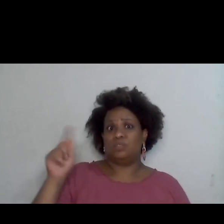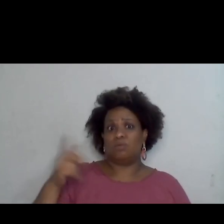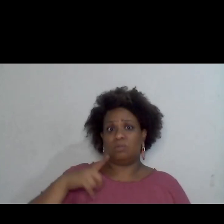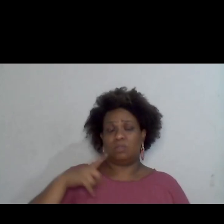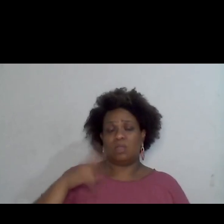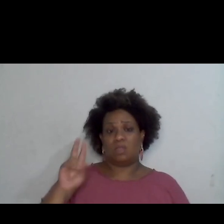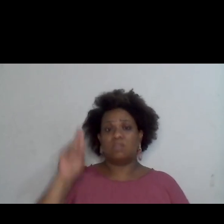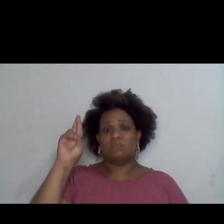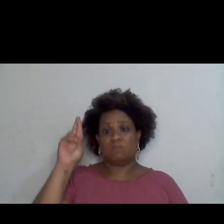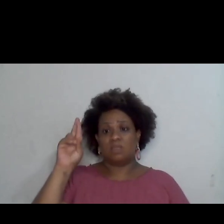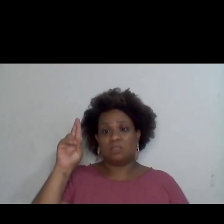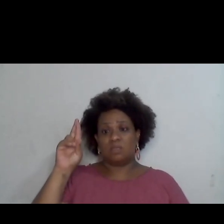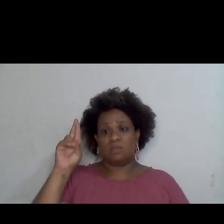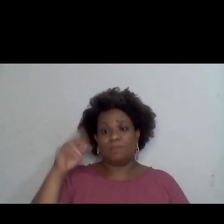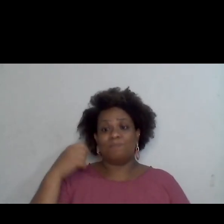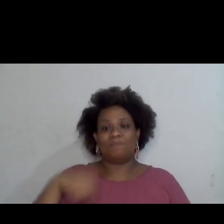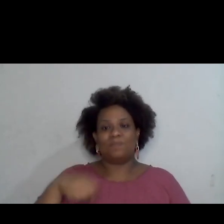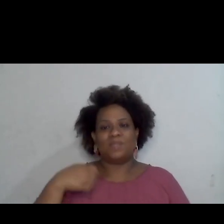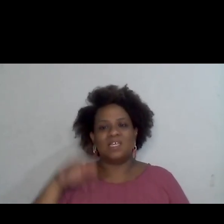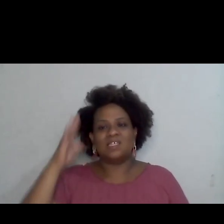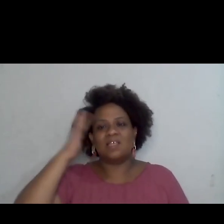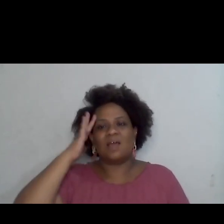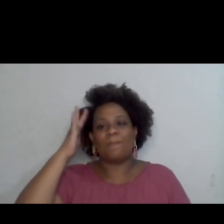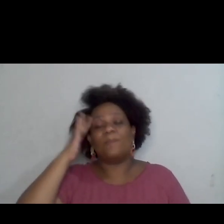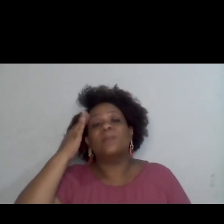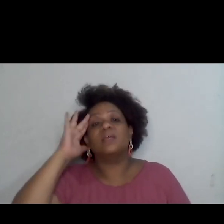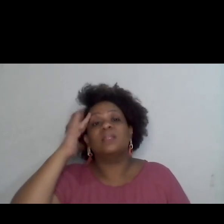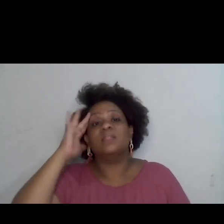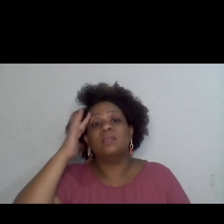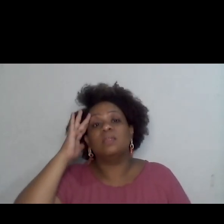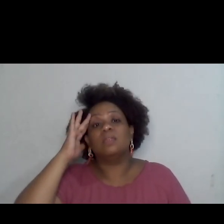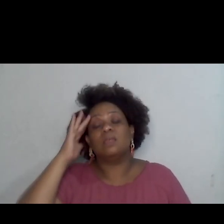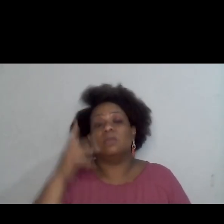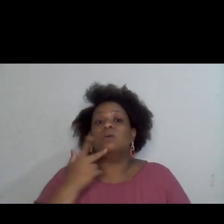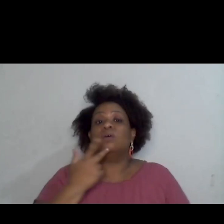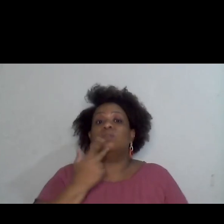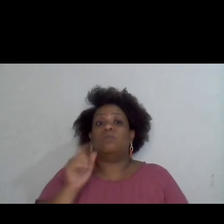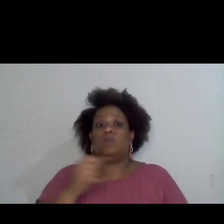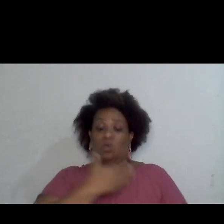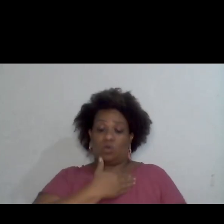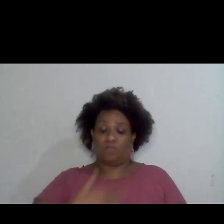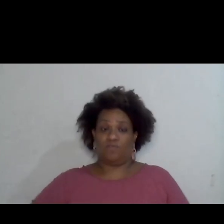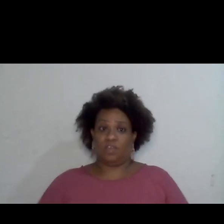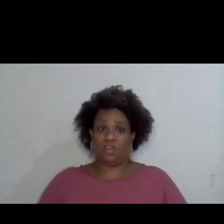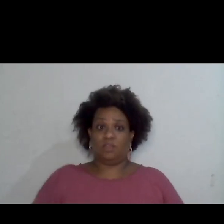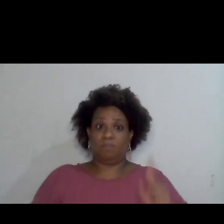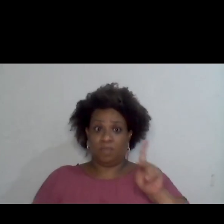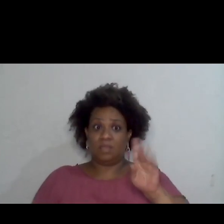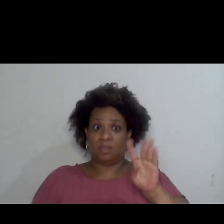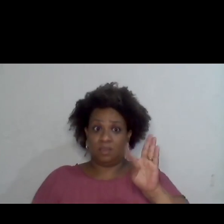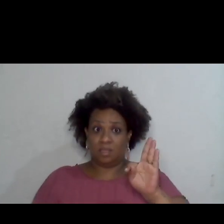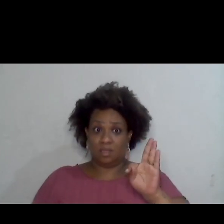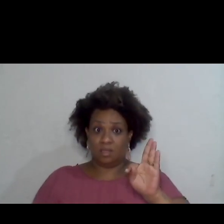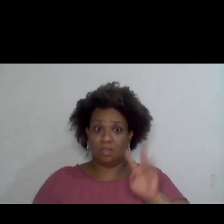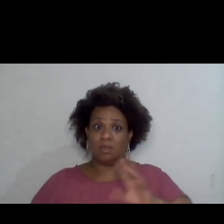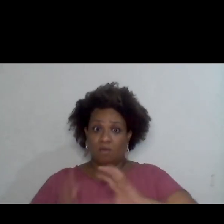aí a gente tem que também entender e reconhecer que a gente está falando de um governo do PT, um governo de continuidade, mas é um novo governo.